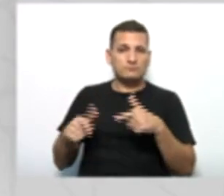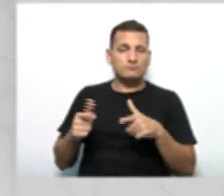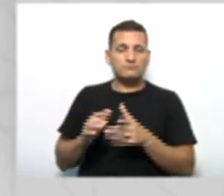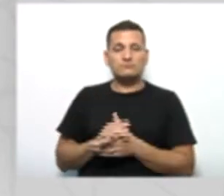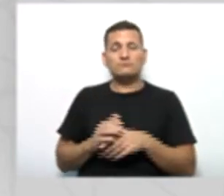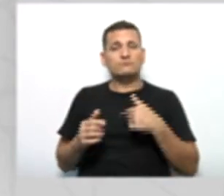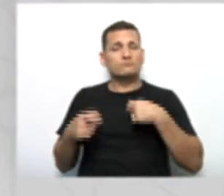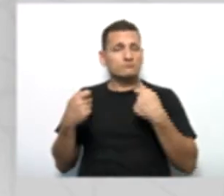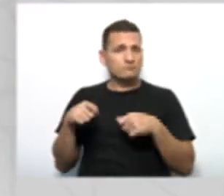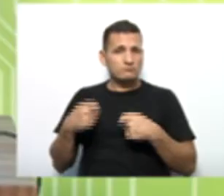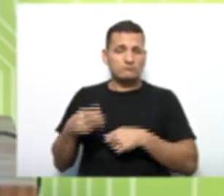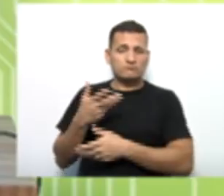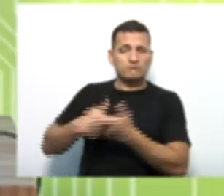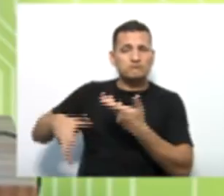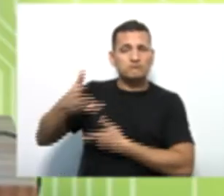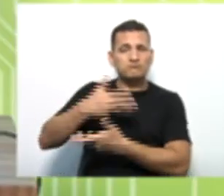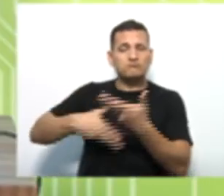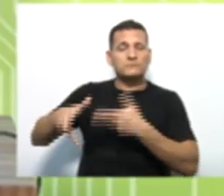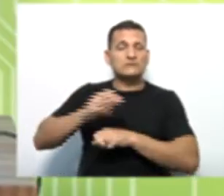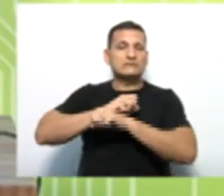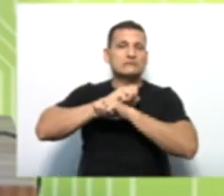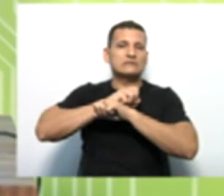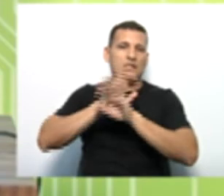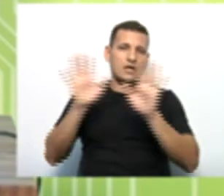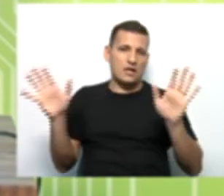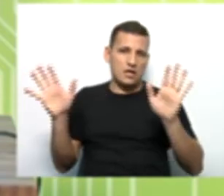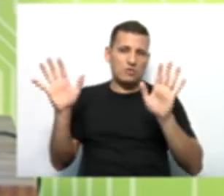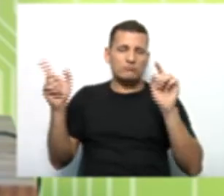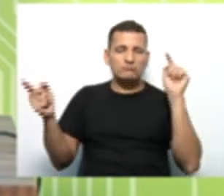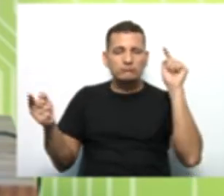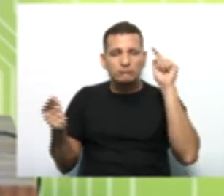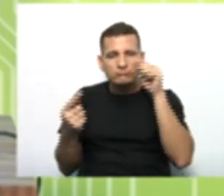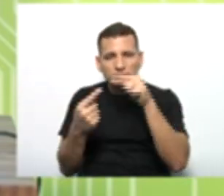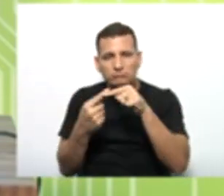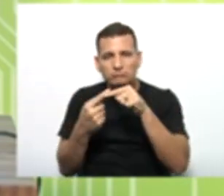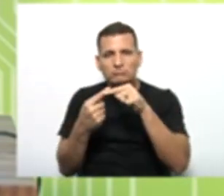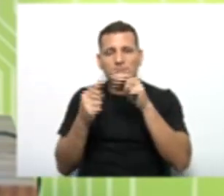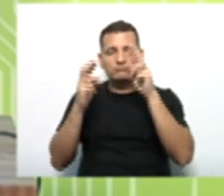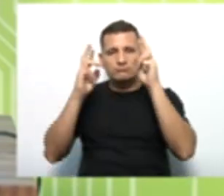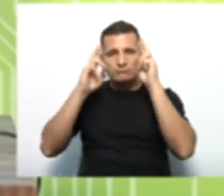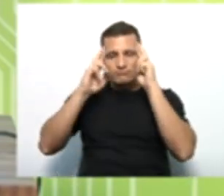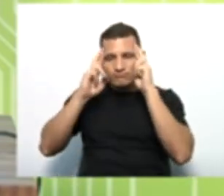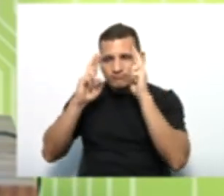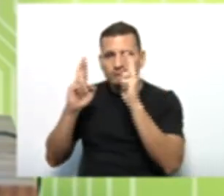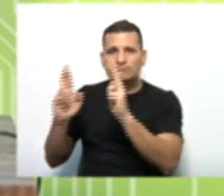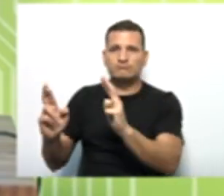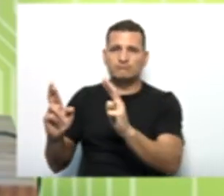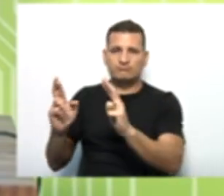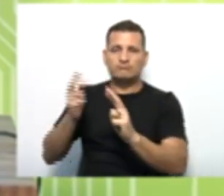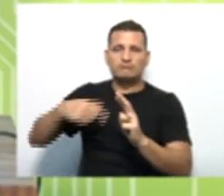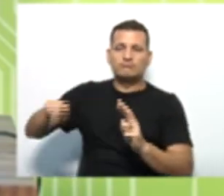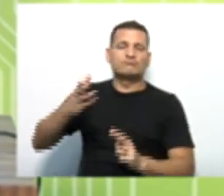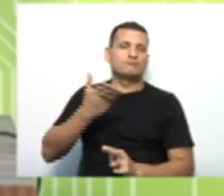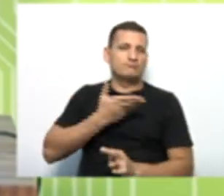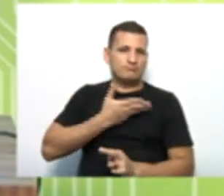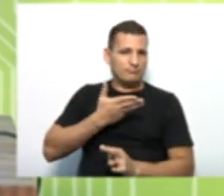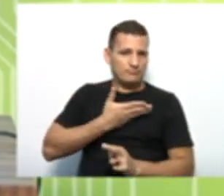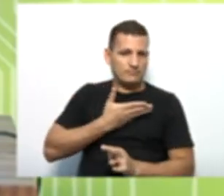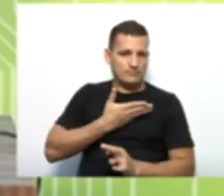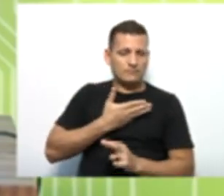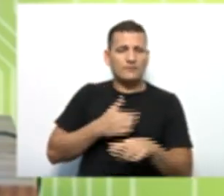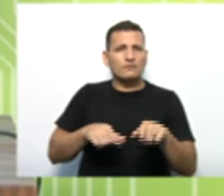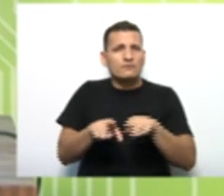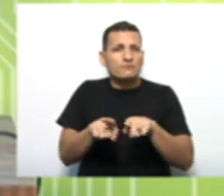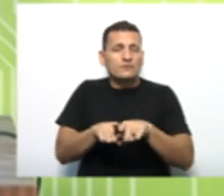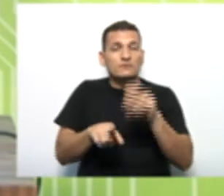eu preciso me relacionar com eles de maneira clara, de maneira objetiva, respeitando os meus colegas e também